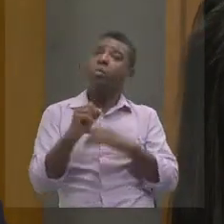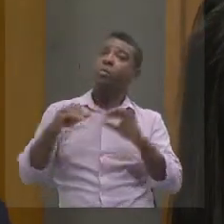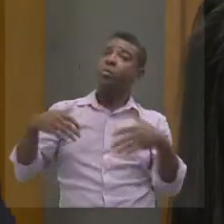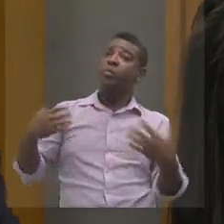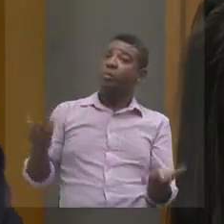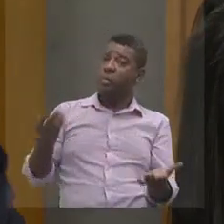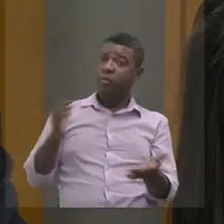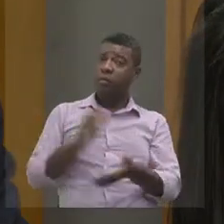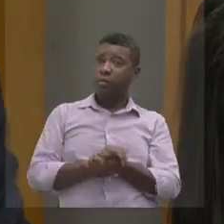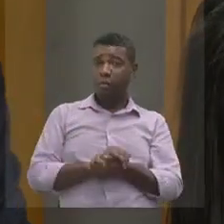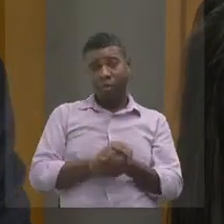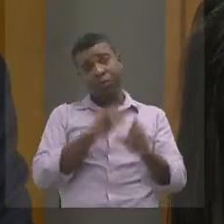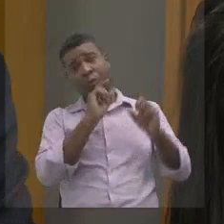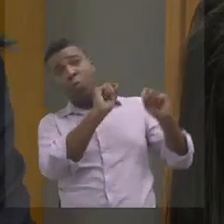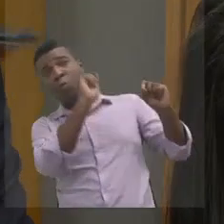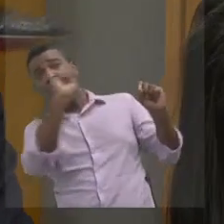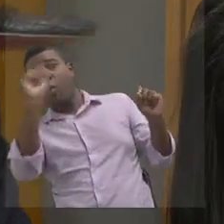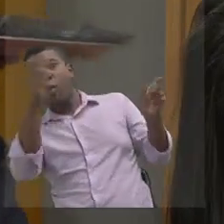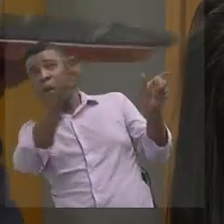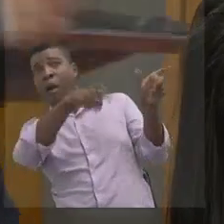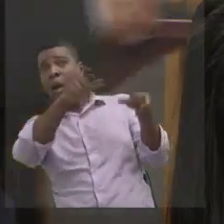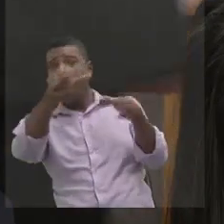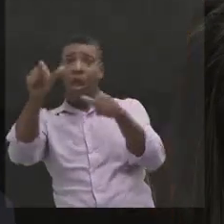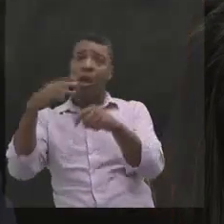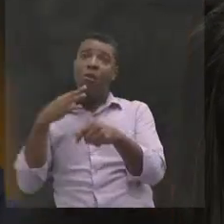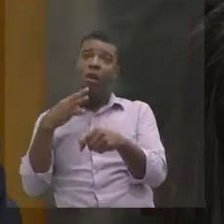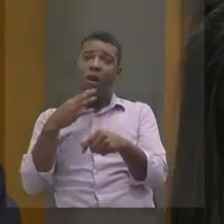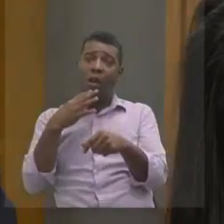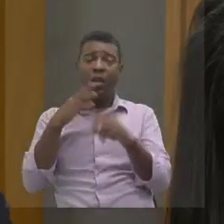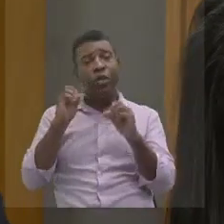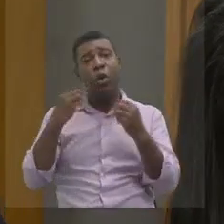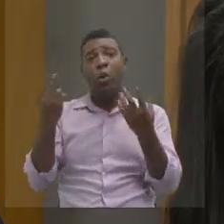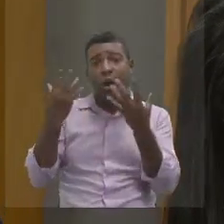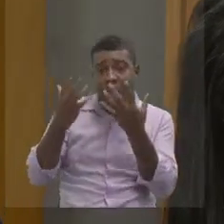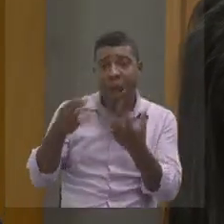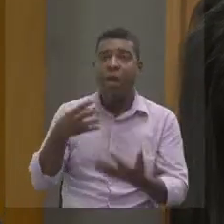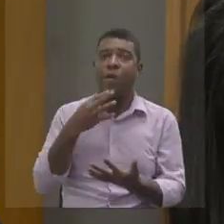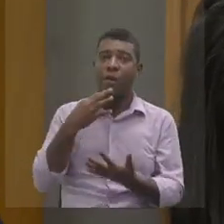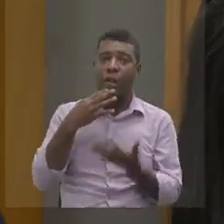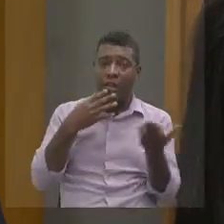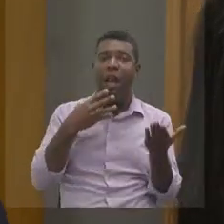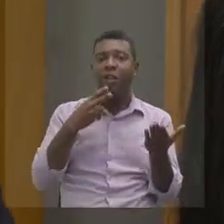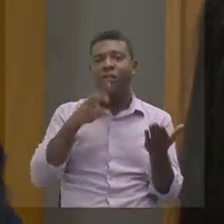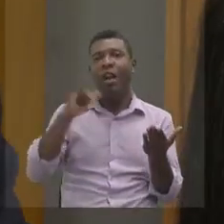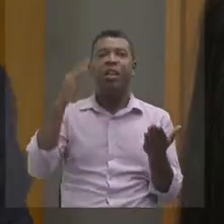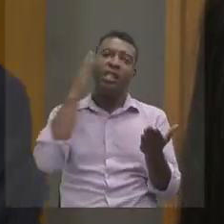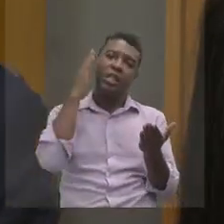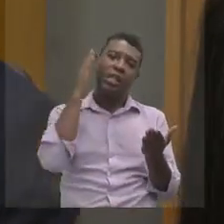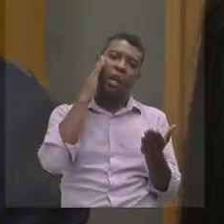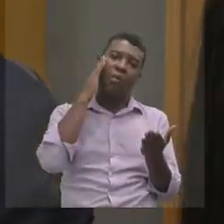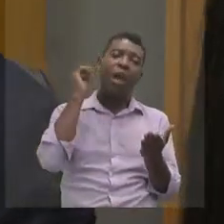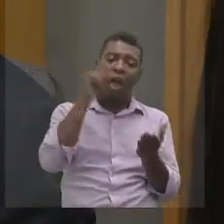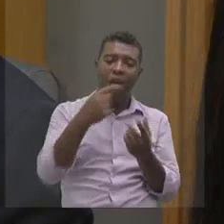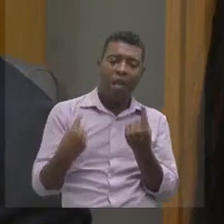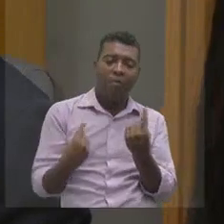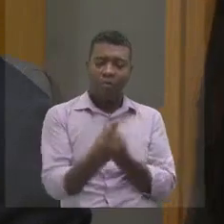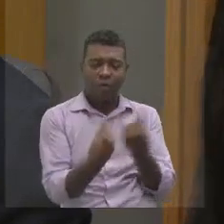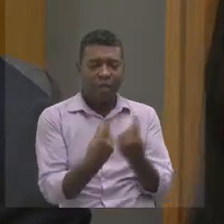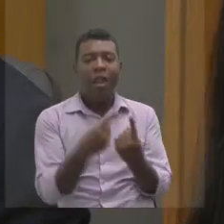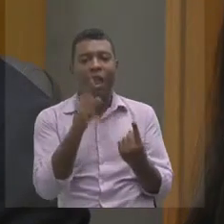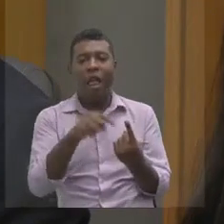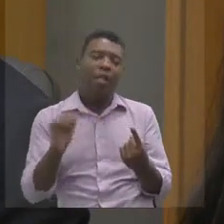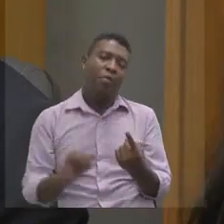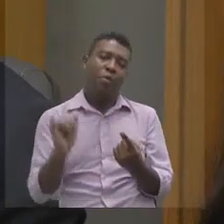quem conhece ou queira conhecer vai saber de fato da importância dessa Rodovia 428